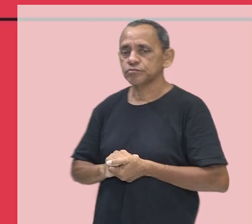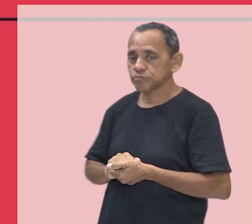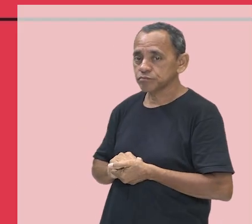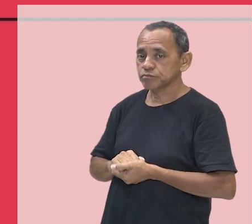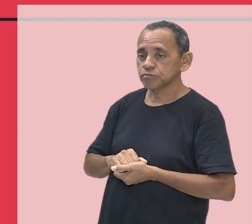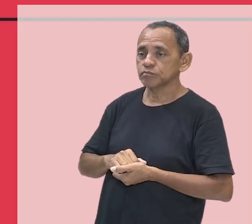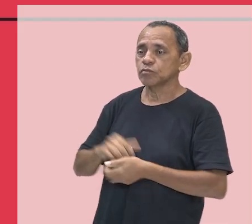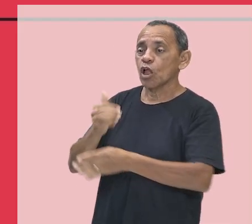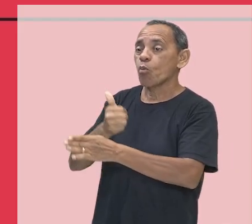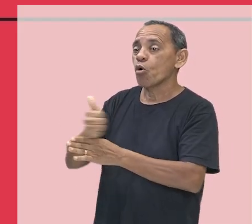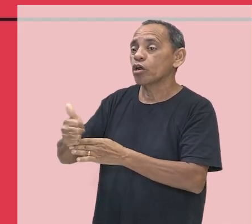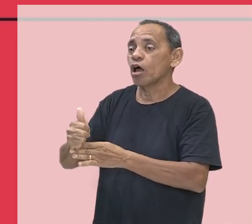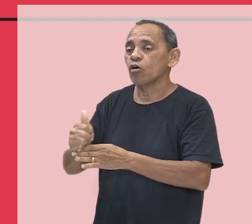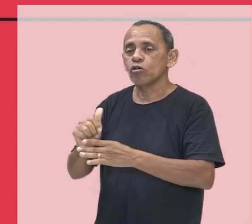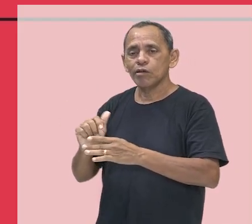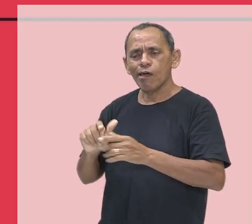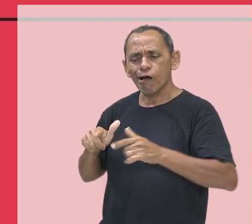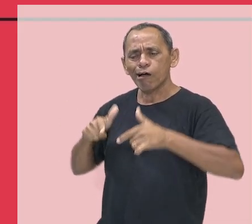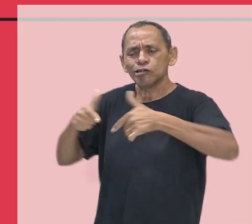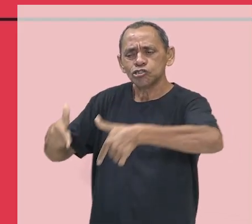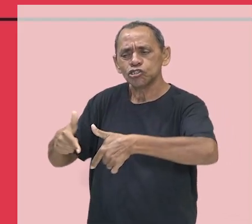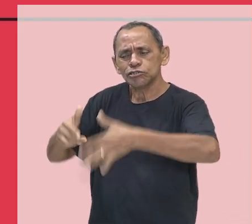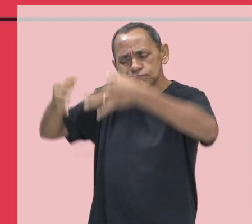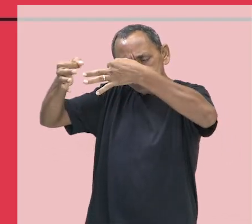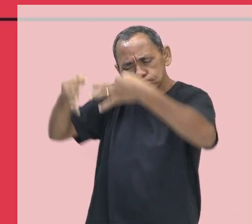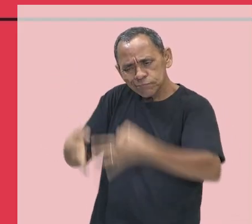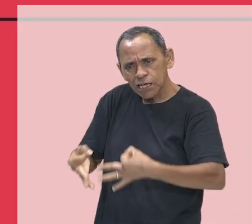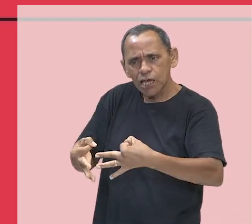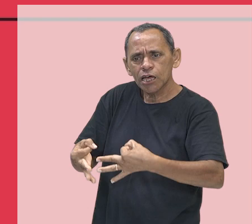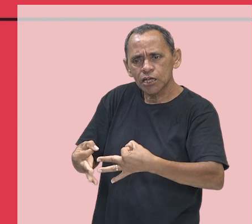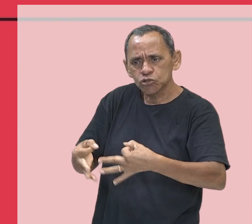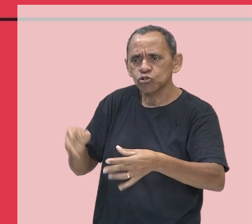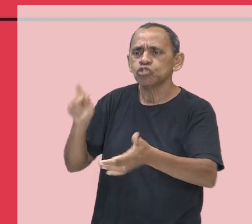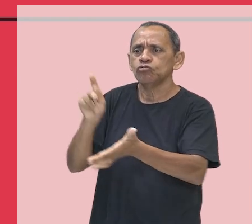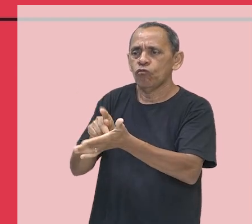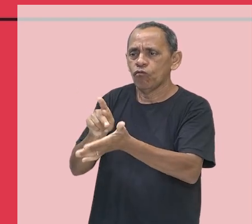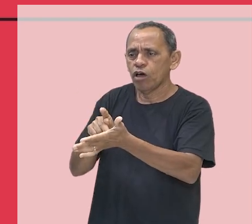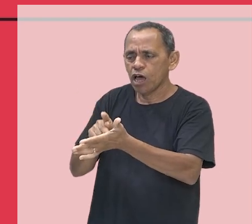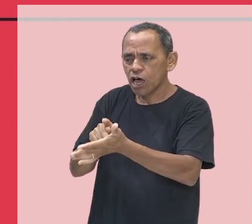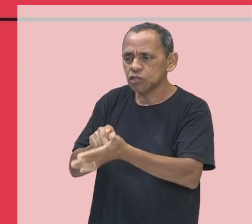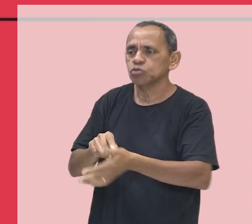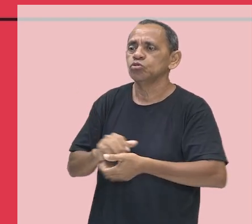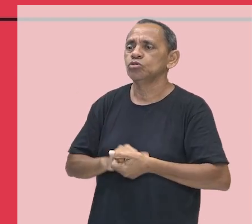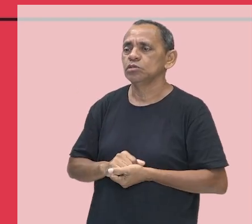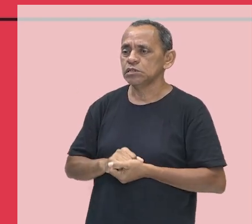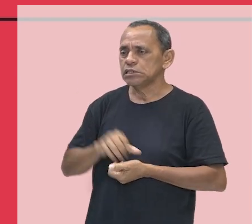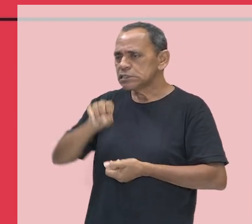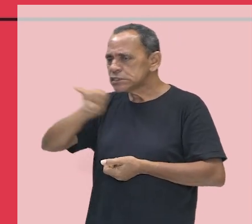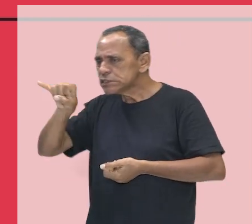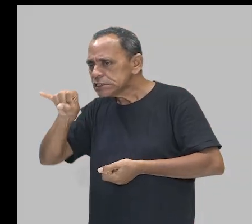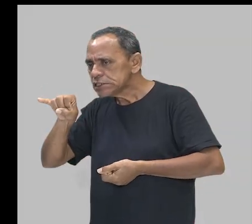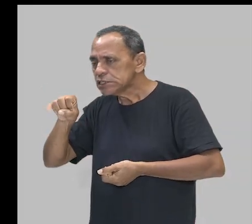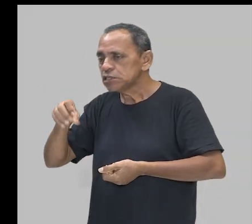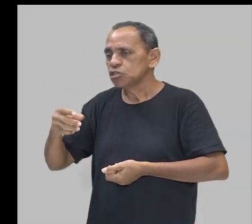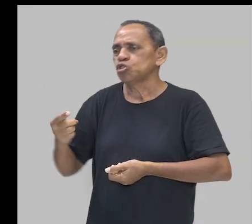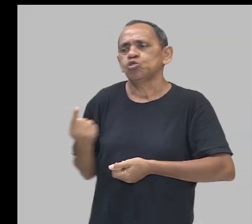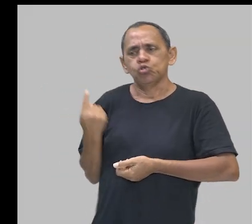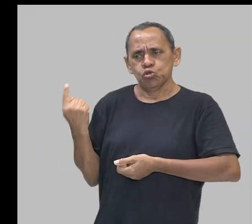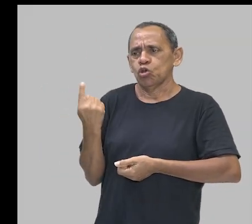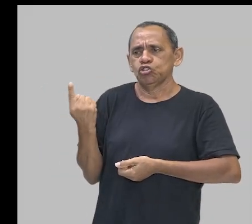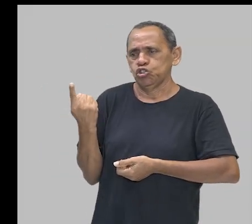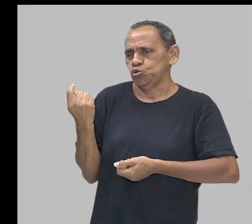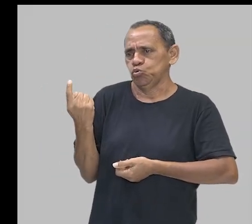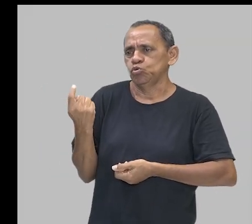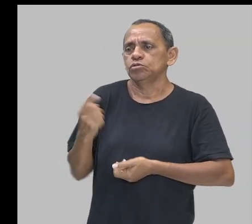ações. É agir de forma correta, mesmo quando ninguém está vendo, como explicou o mestre. A ética e